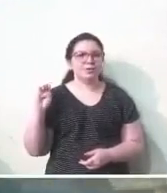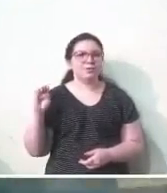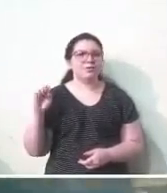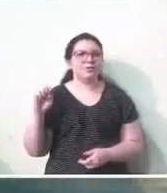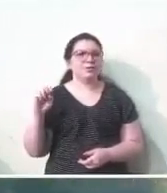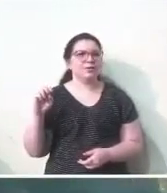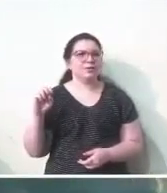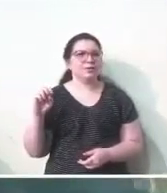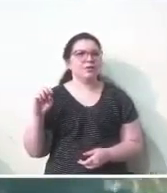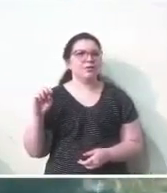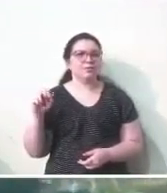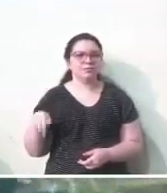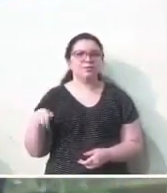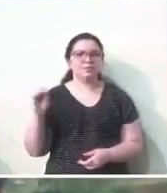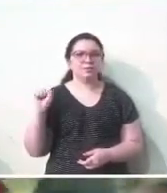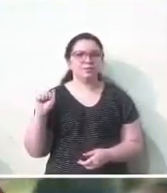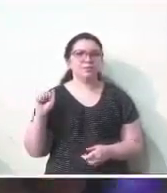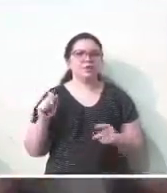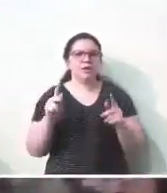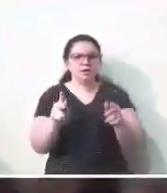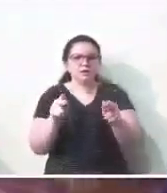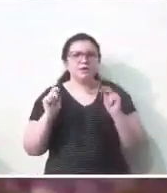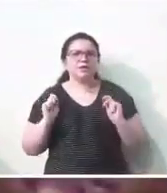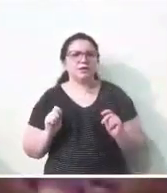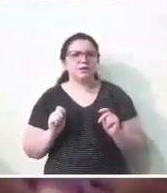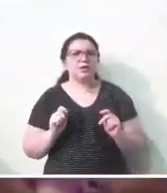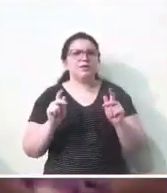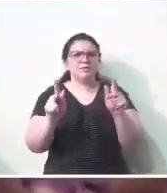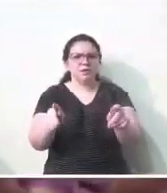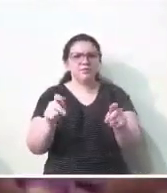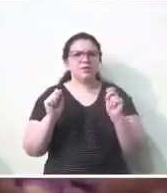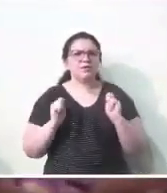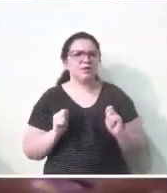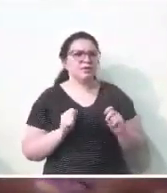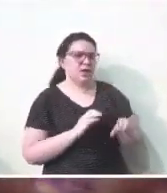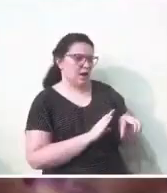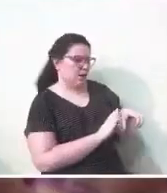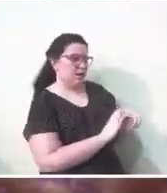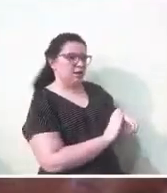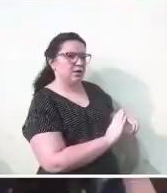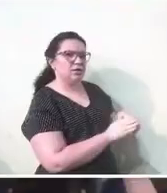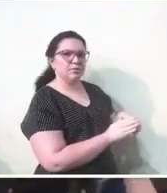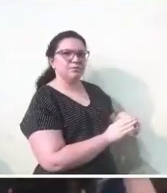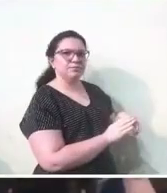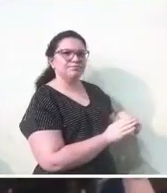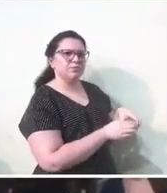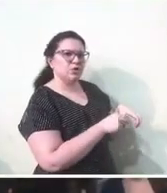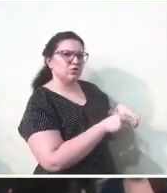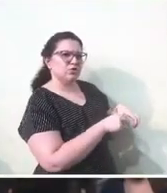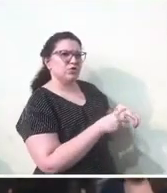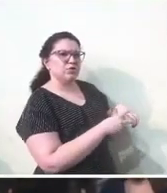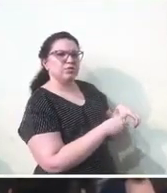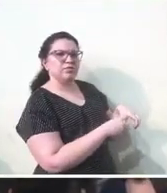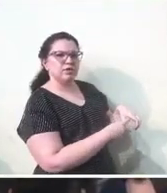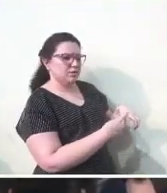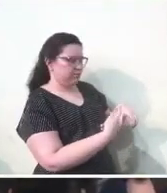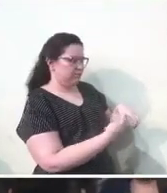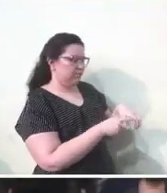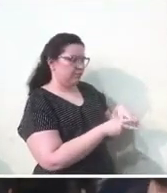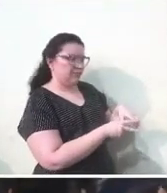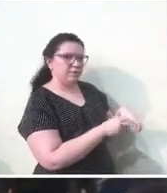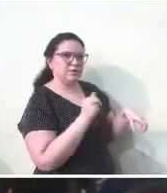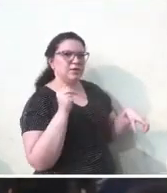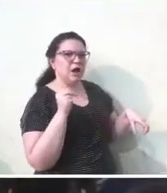por que vocês estão chorando? Porque roubaram o corpo do nosso mestre e nós não sabemos para onde levaram. Os anjos